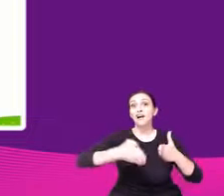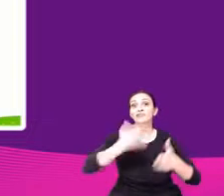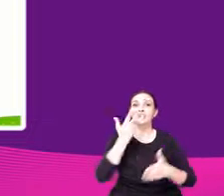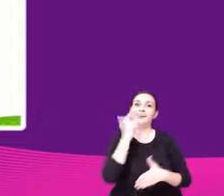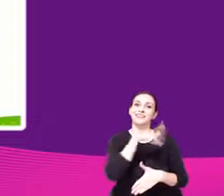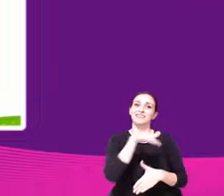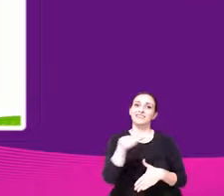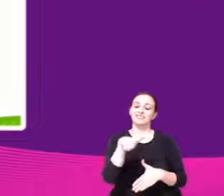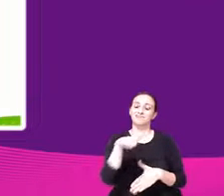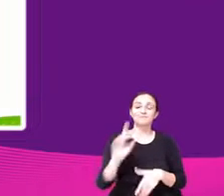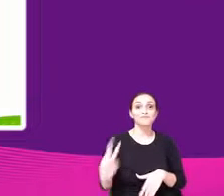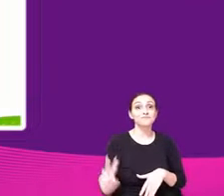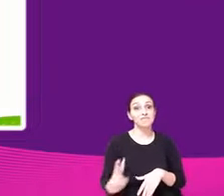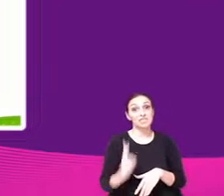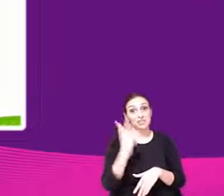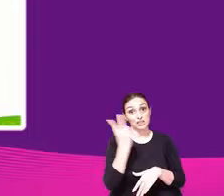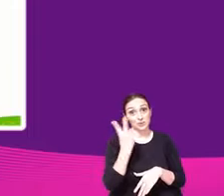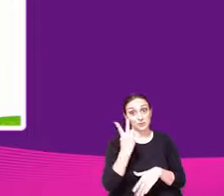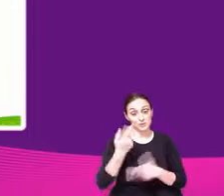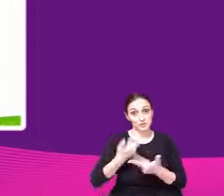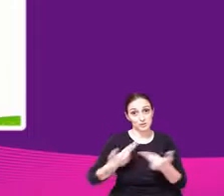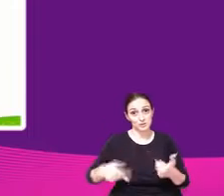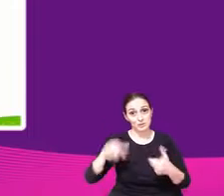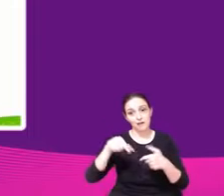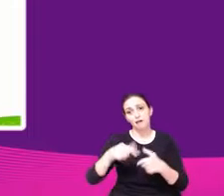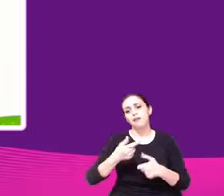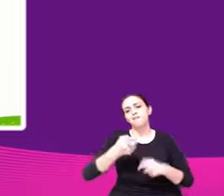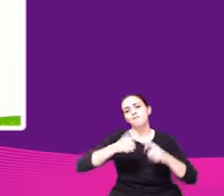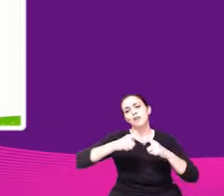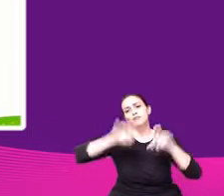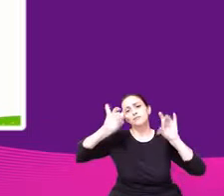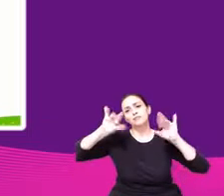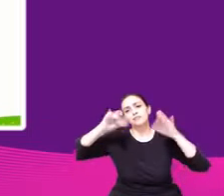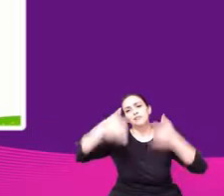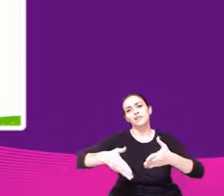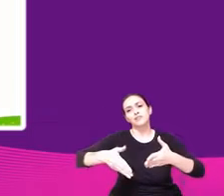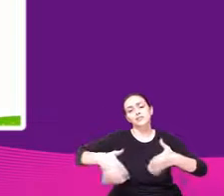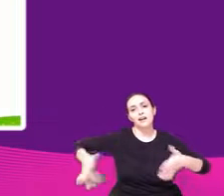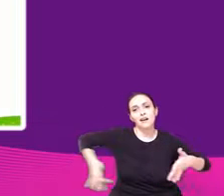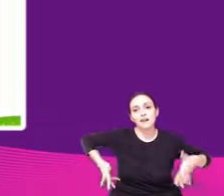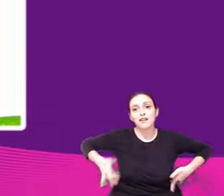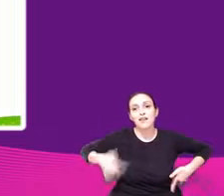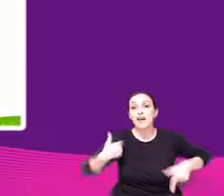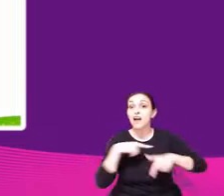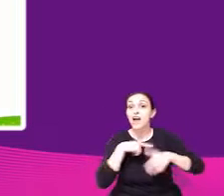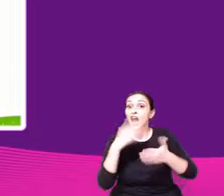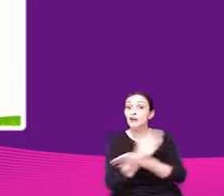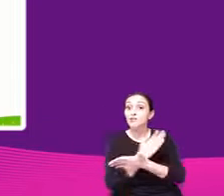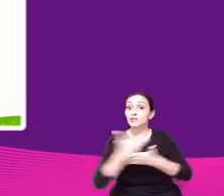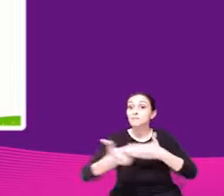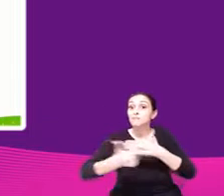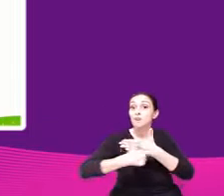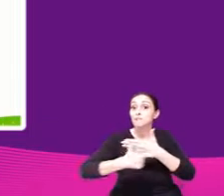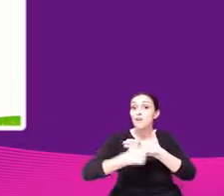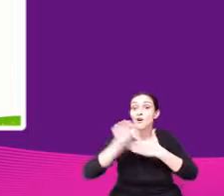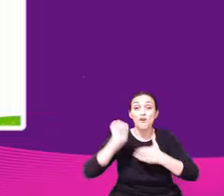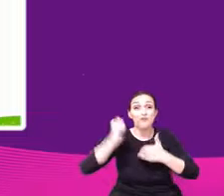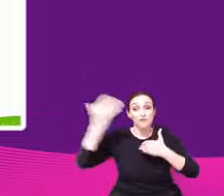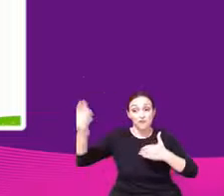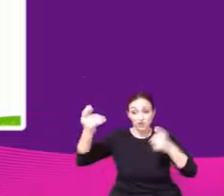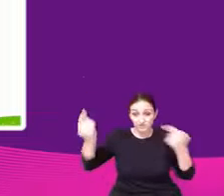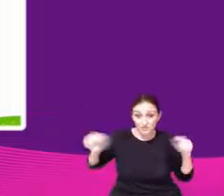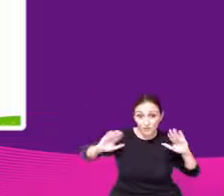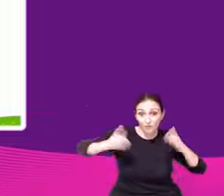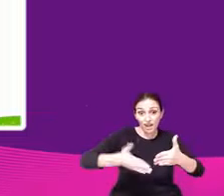ponto de limitação é que muitos desses nefrologistas, na verdade, estão exercendo papéis de trabalho fora da nefrologia,